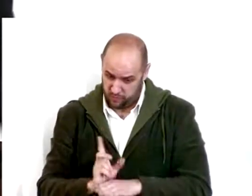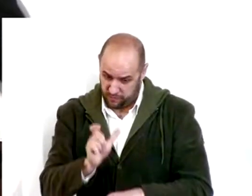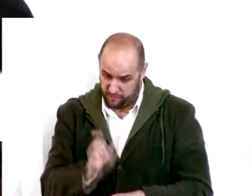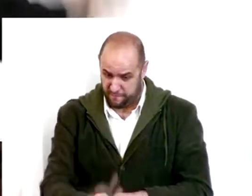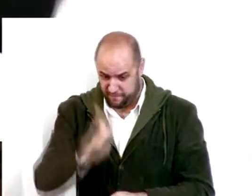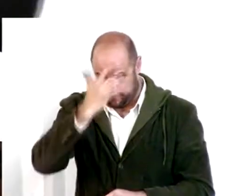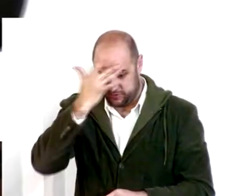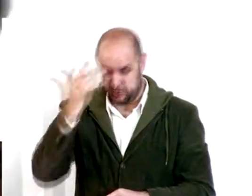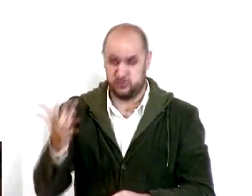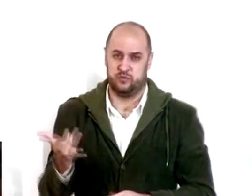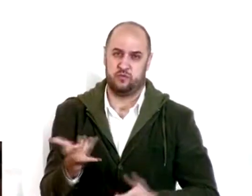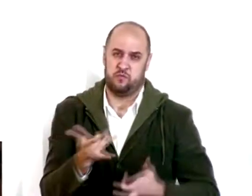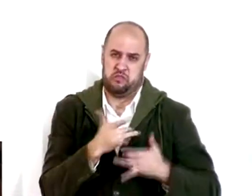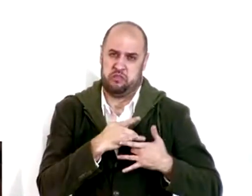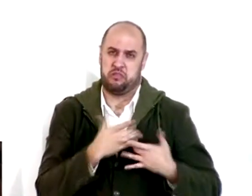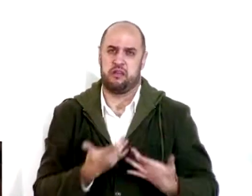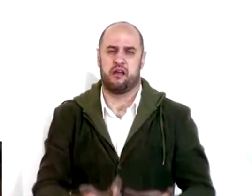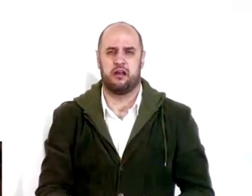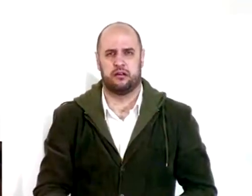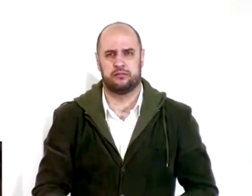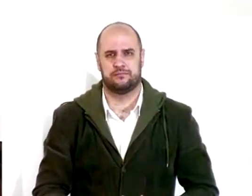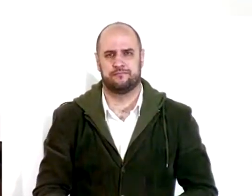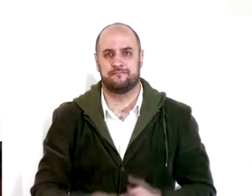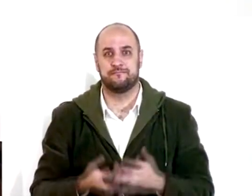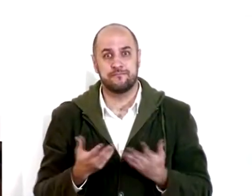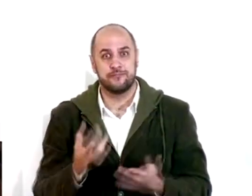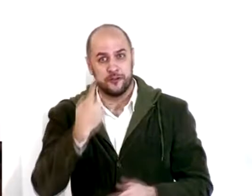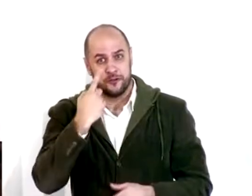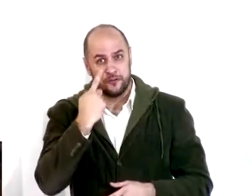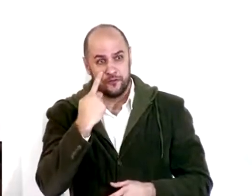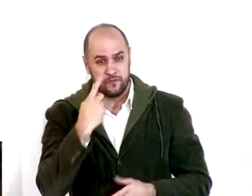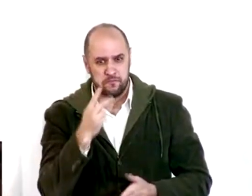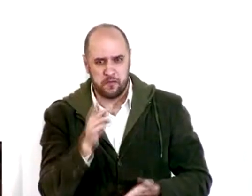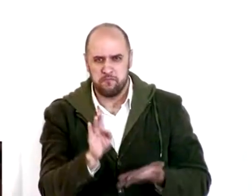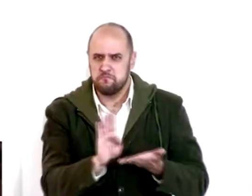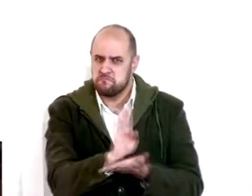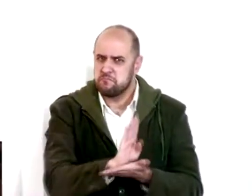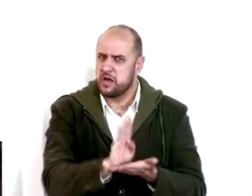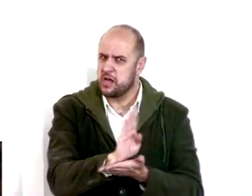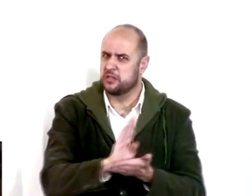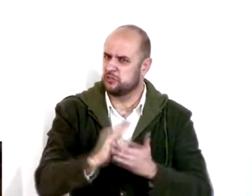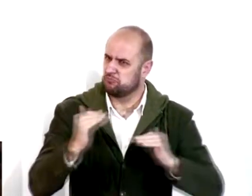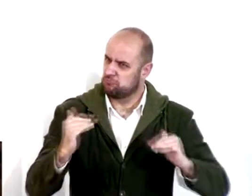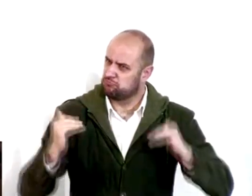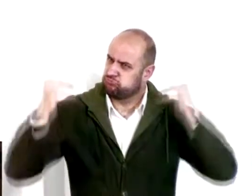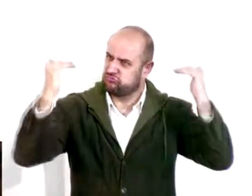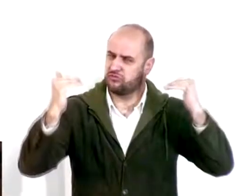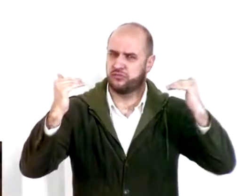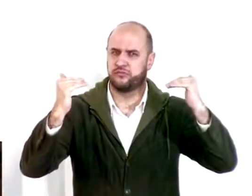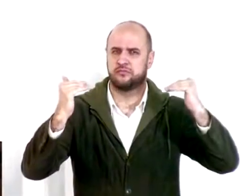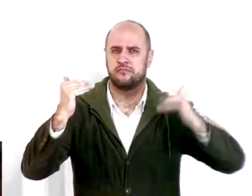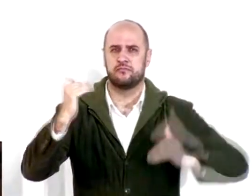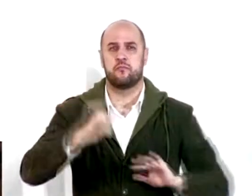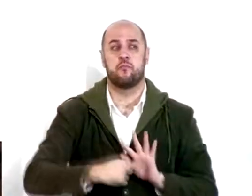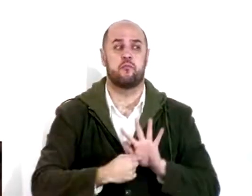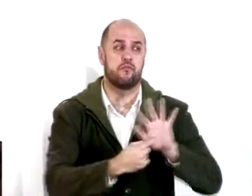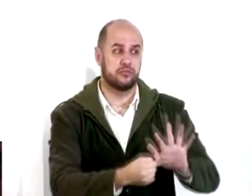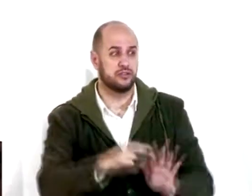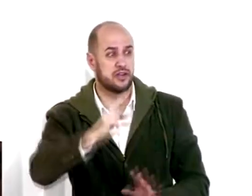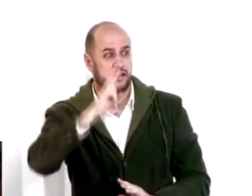Assim, queridos, depois de lançar essas bases da sua autoridade, o salmista representa o Senhor repreendendo